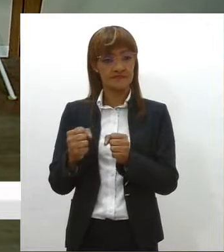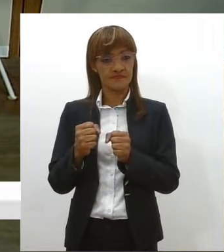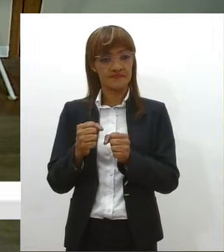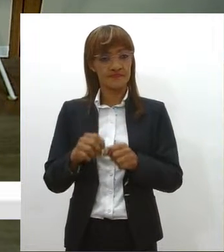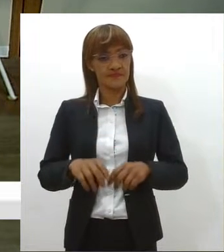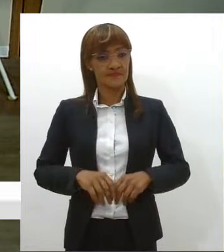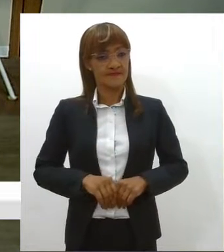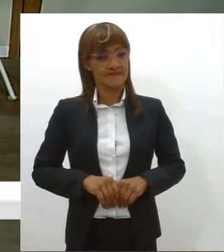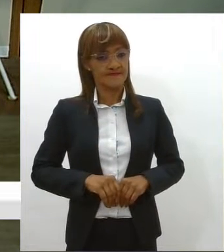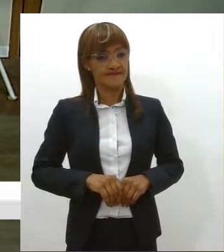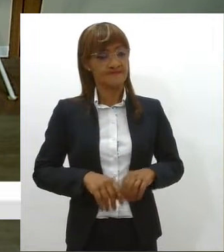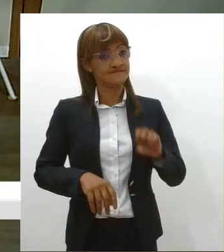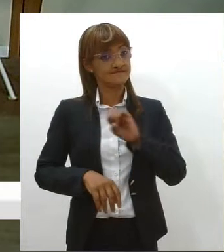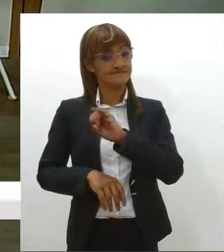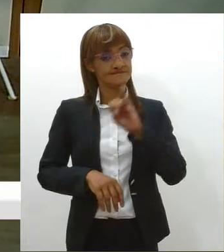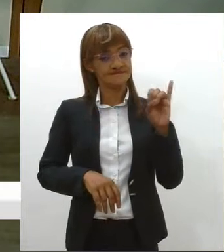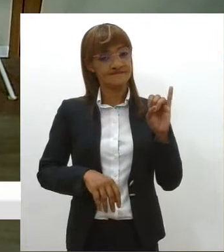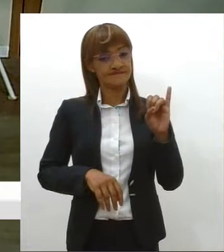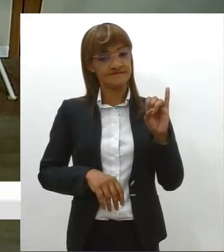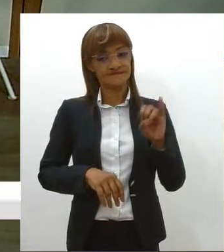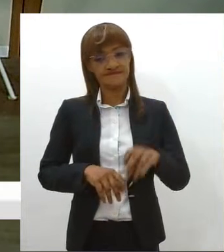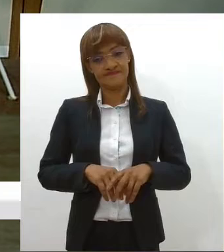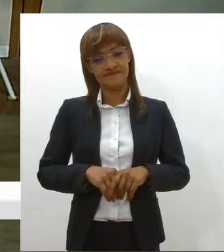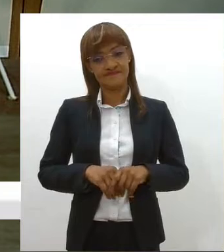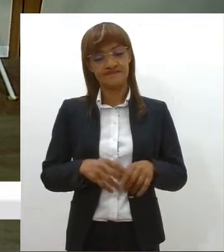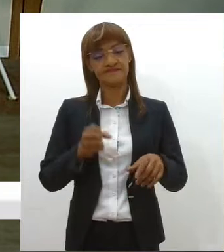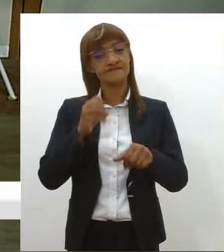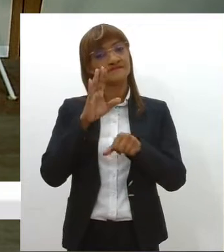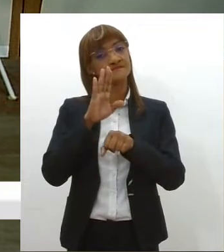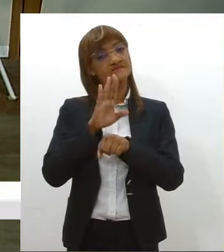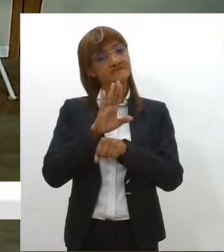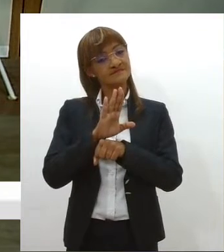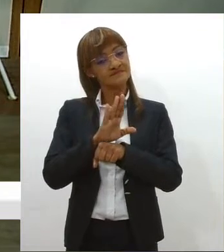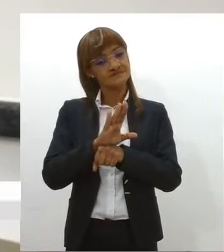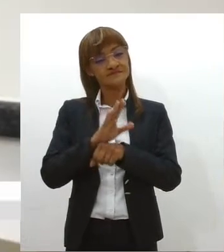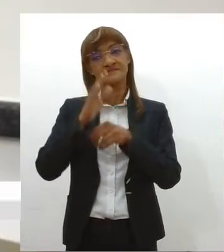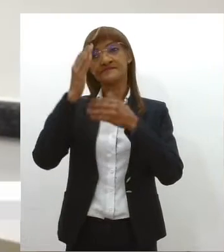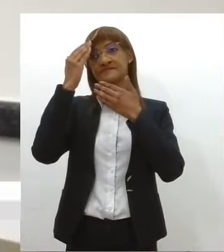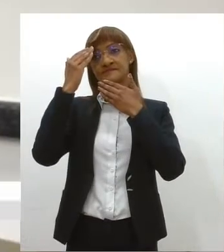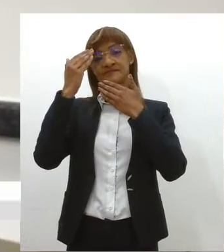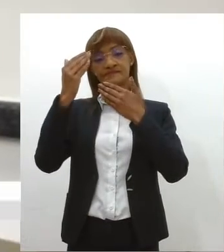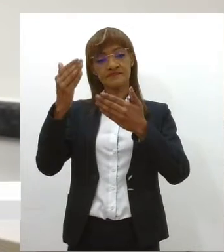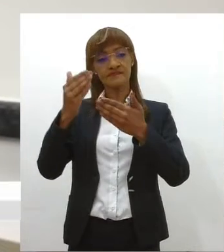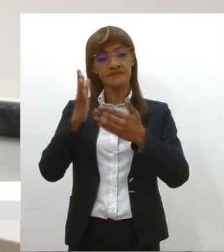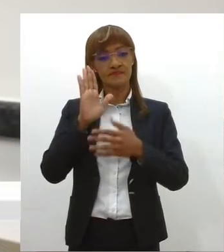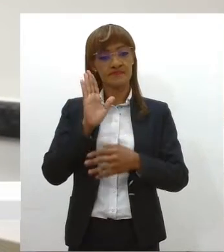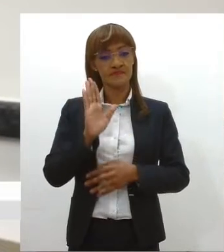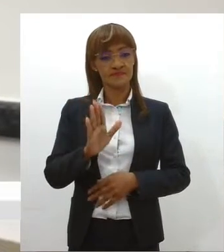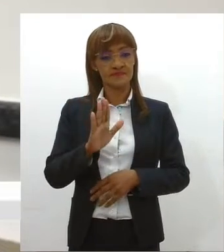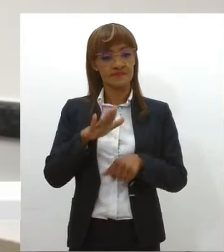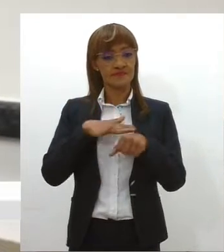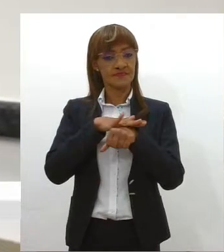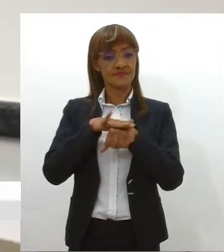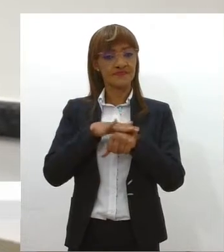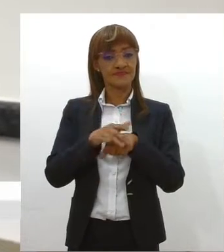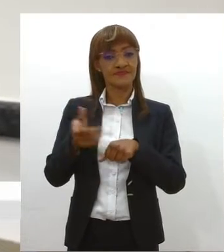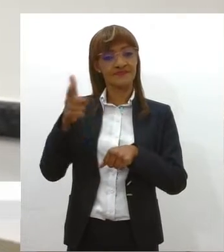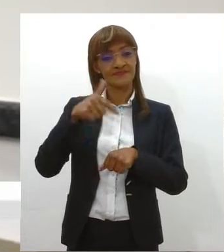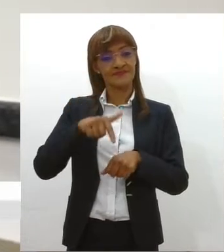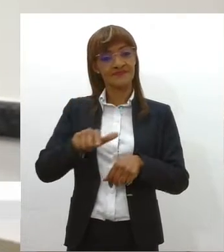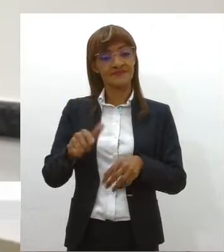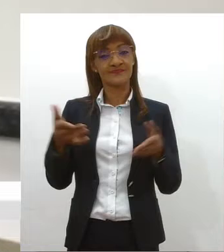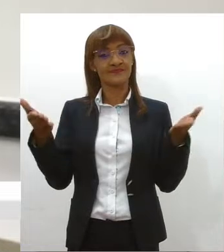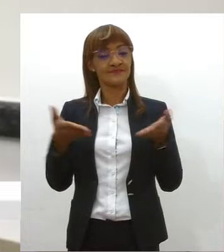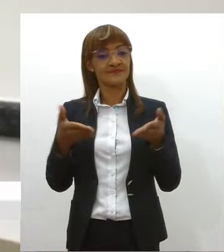Oi, Aline. Muito boa tarde. Muito obrigada por essa oportunidade de conversar mais uma vez aqui nesse programa